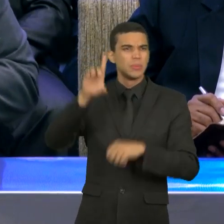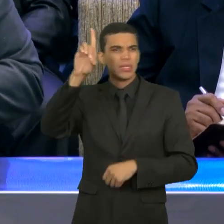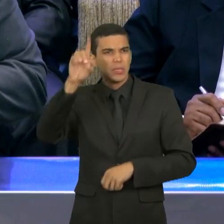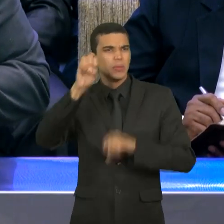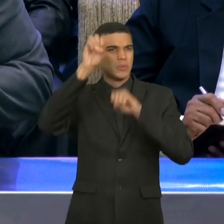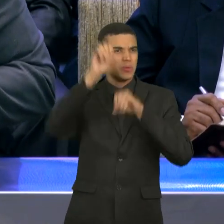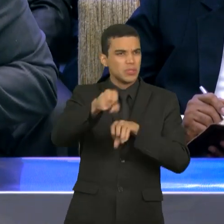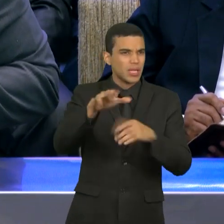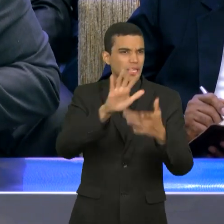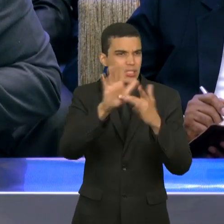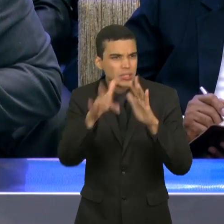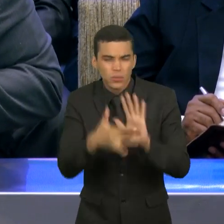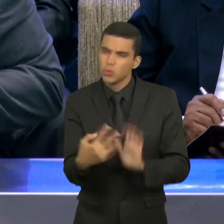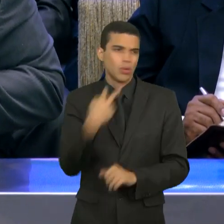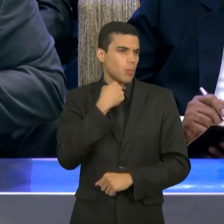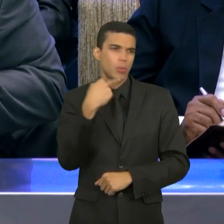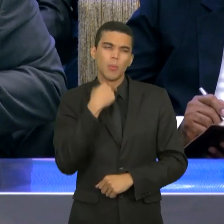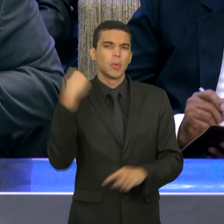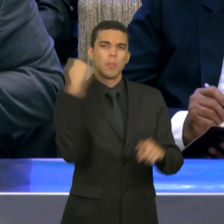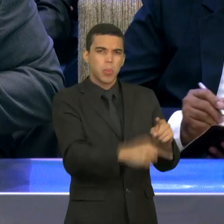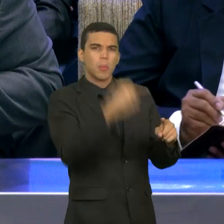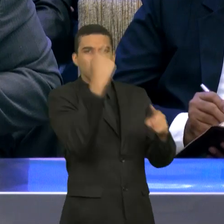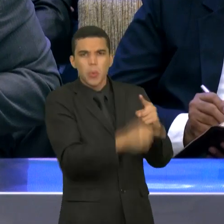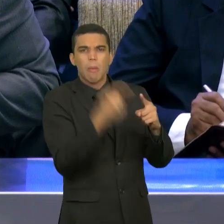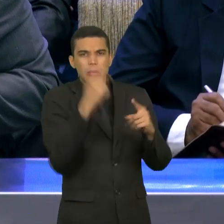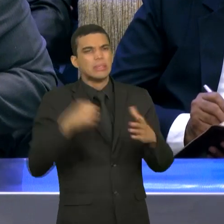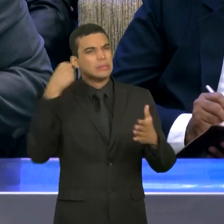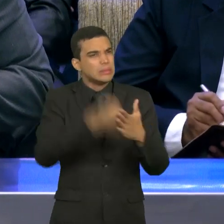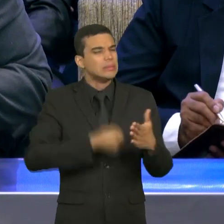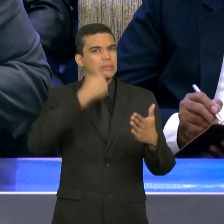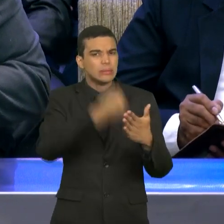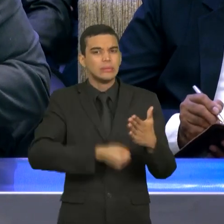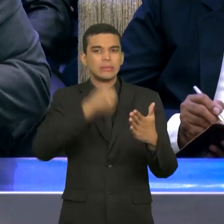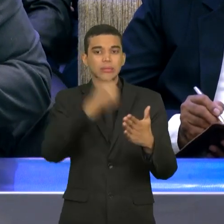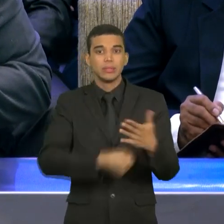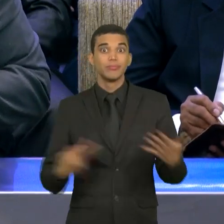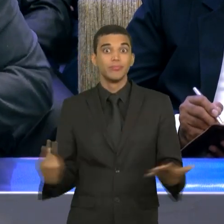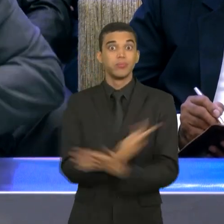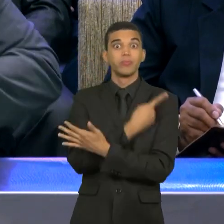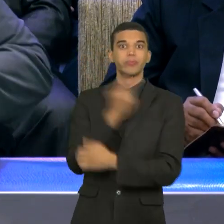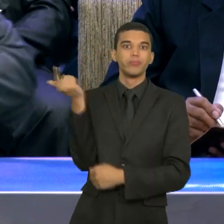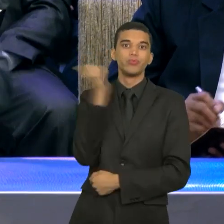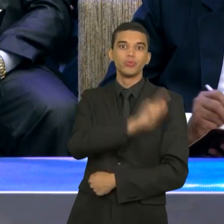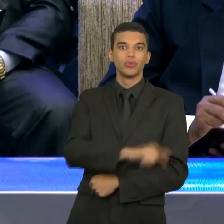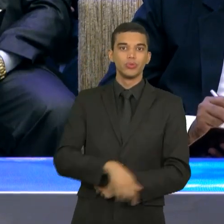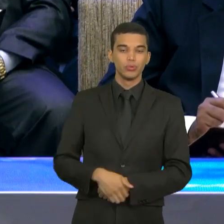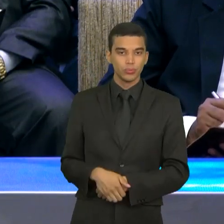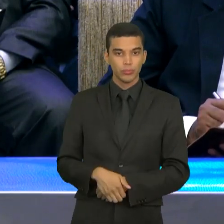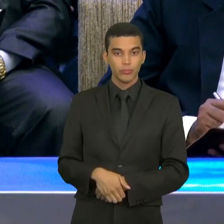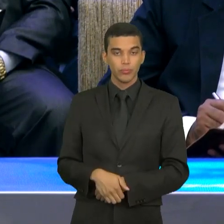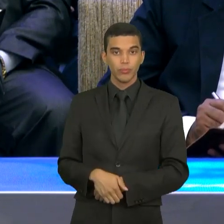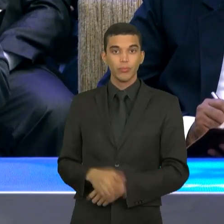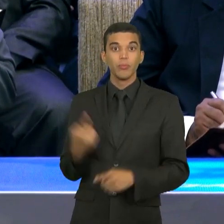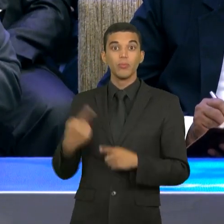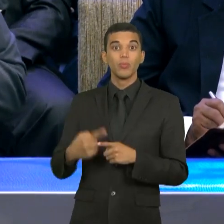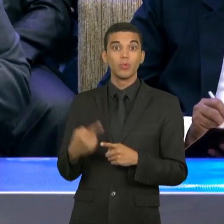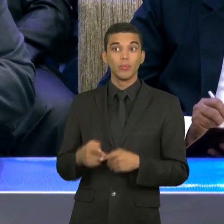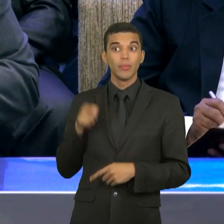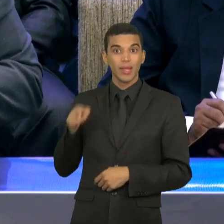proibição que eles queriam fazer na verdade dos princípios cristãos eram combate do